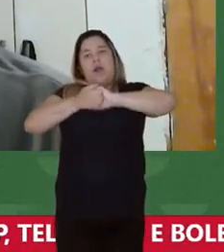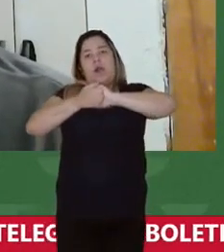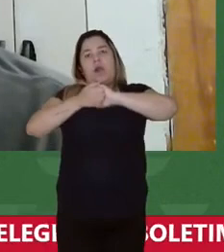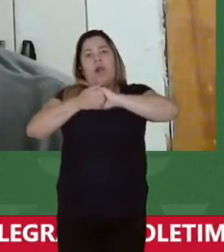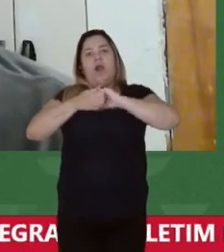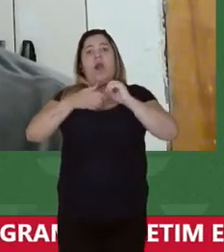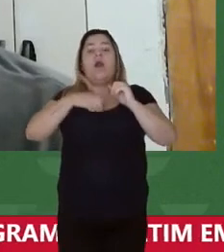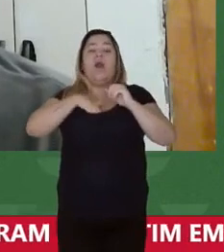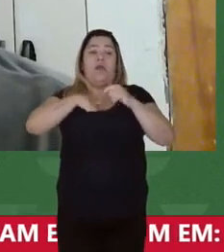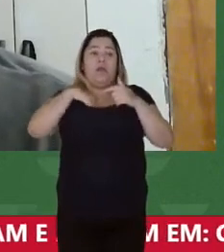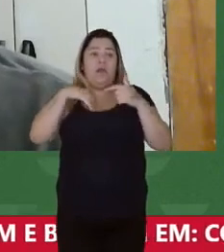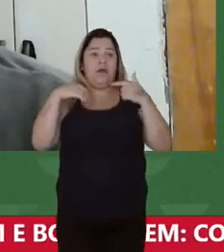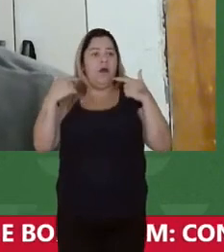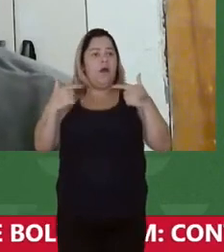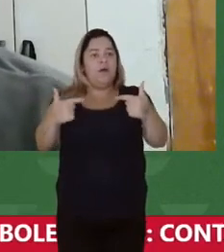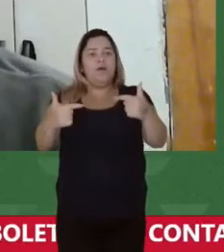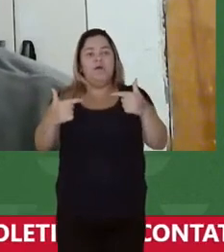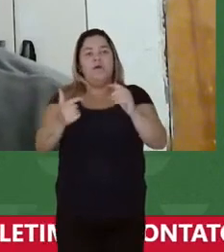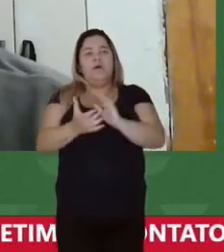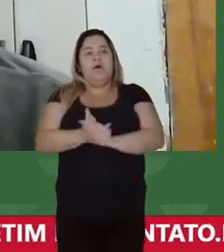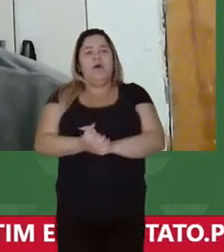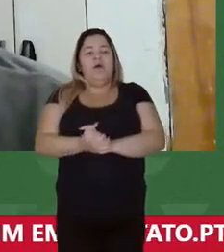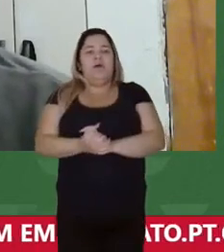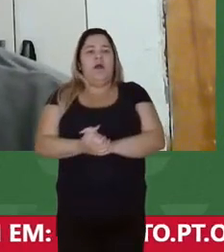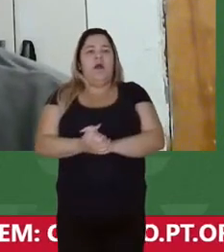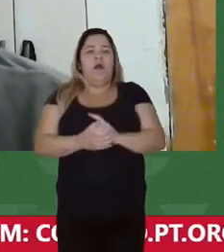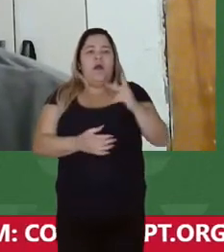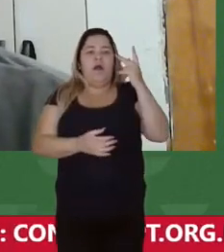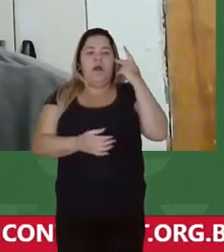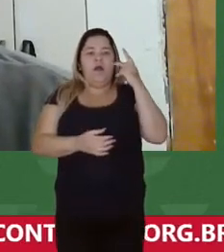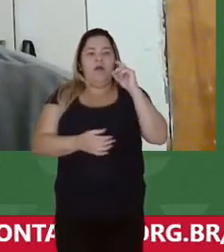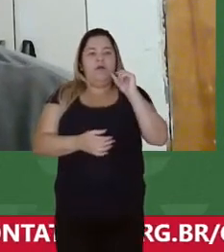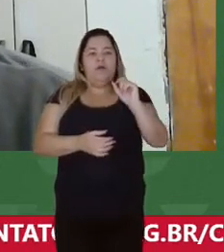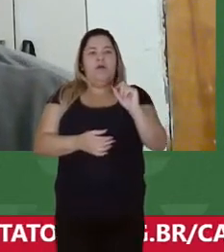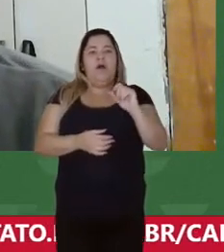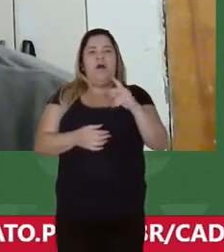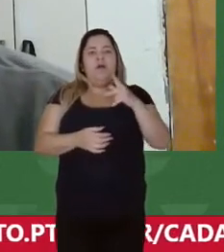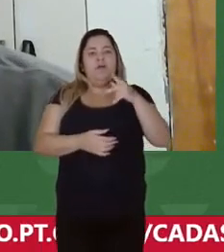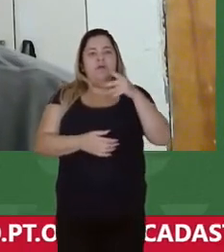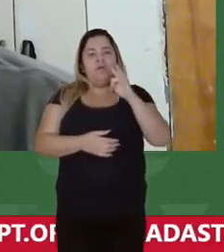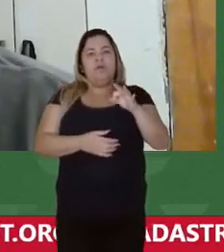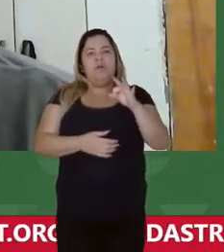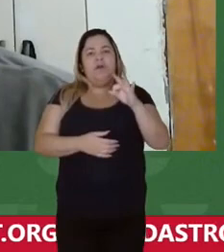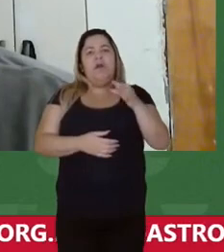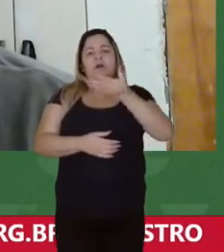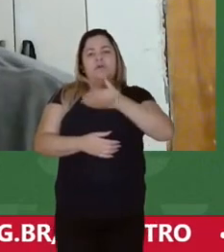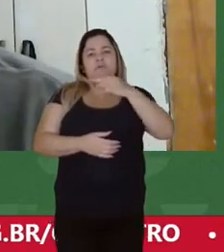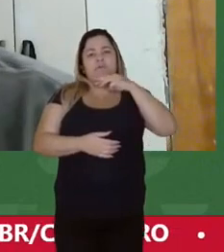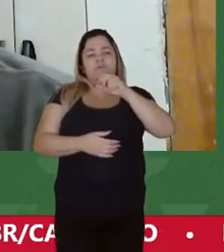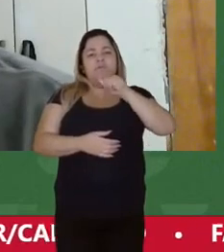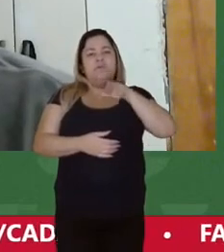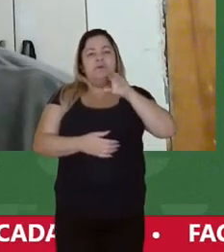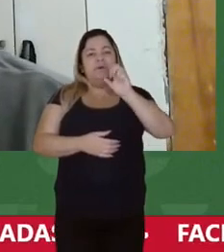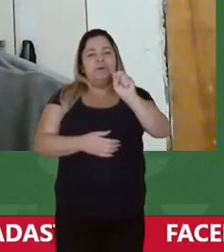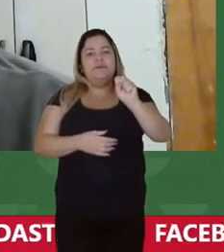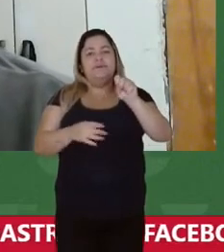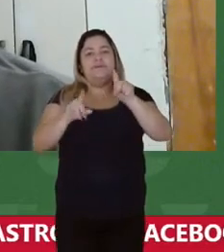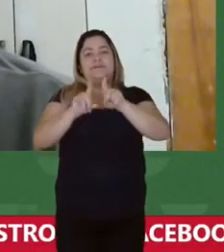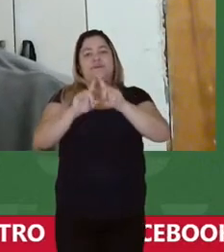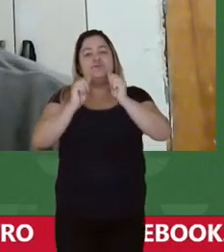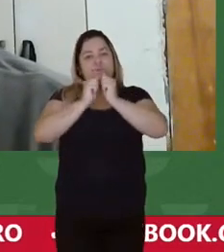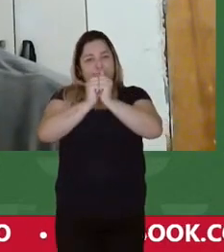sorte, muita luta nessa condução da nossa aguerrida juventude do PT. Meu companheiro Márcio também, vários espaços a gente teve